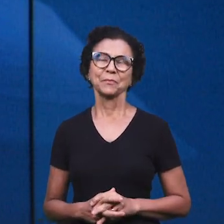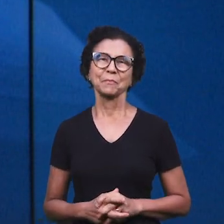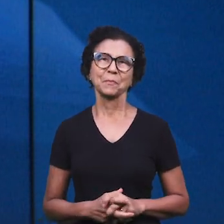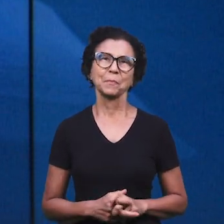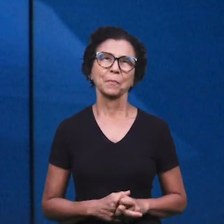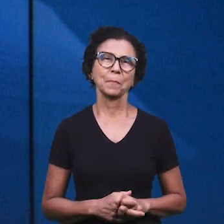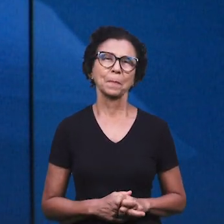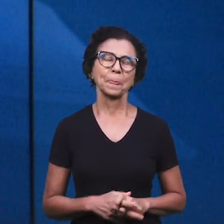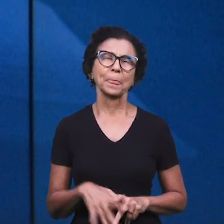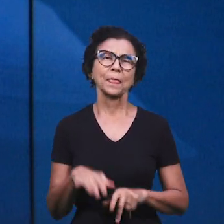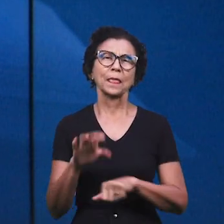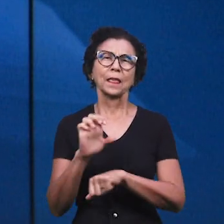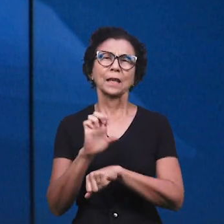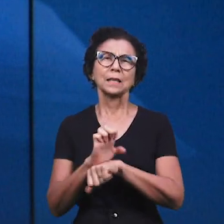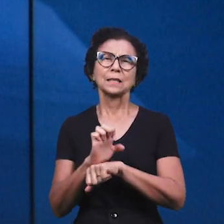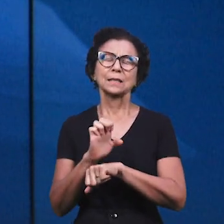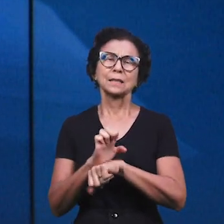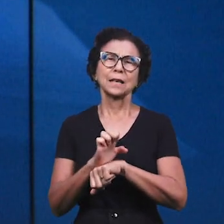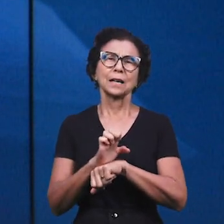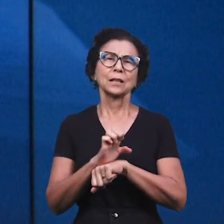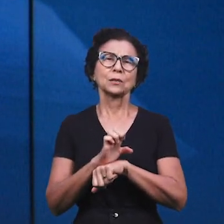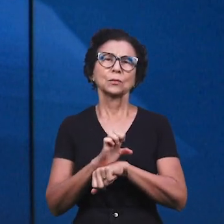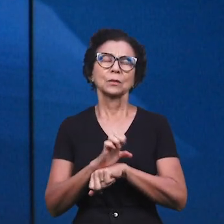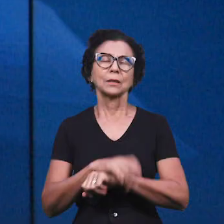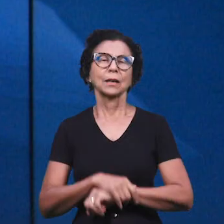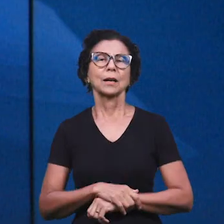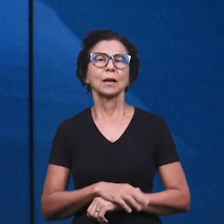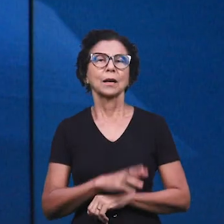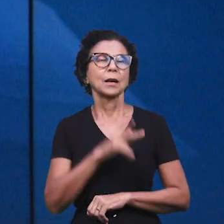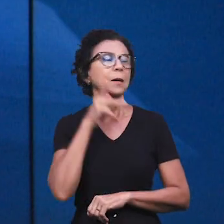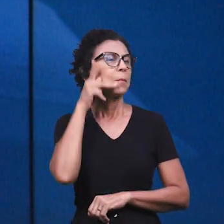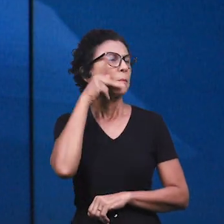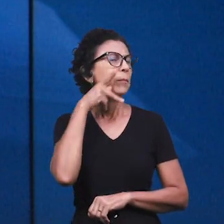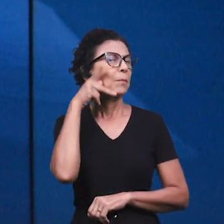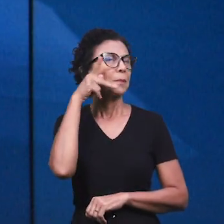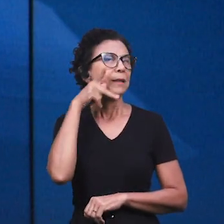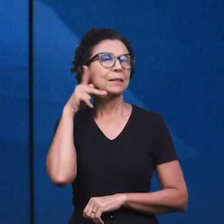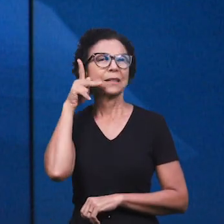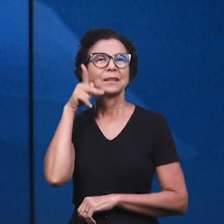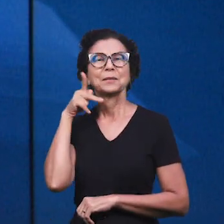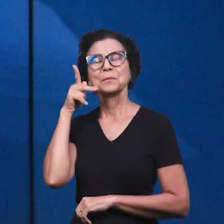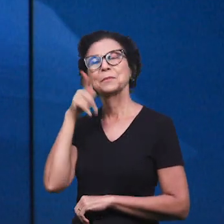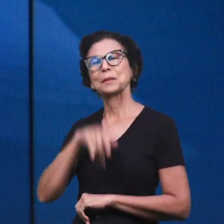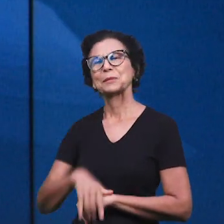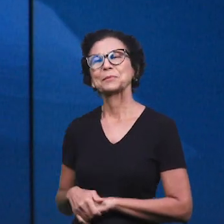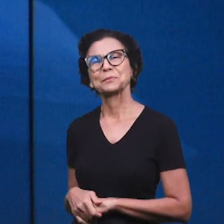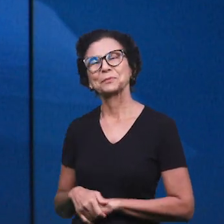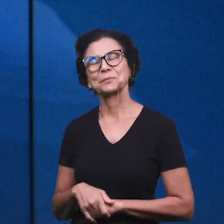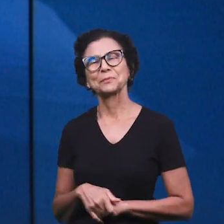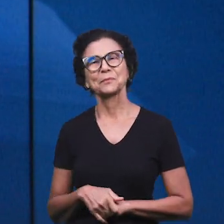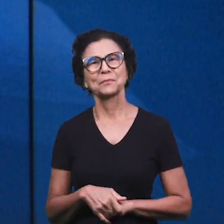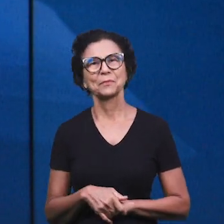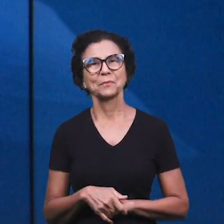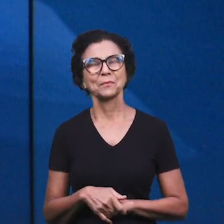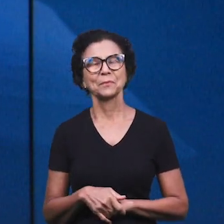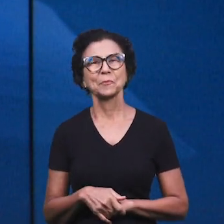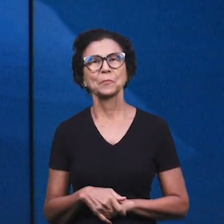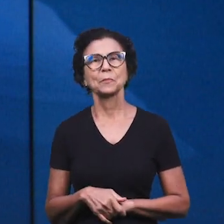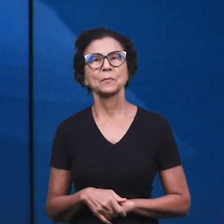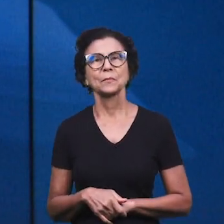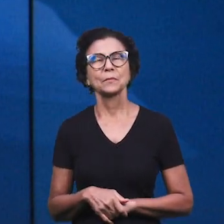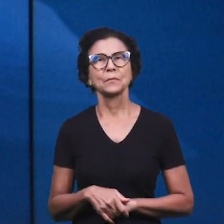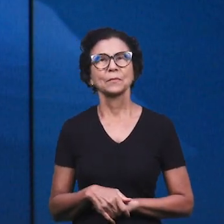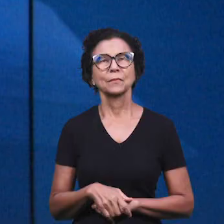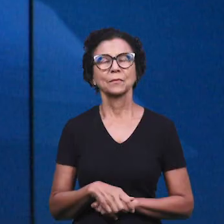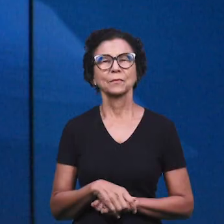Rita, lá no estado da Paraíba. Eles vão nos dar a resposta, dando ali a informação, respondendo a segunda pergunta. Irmãos,